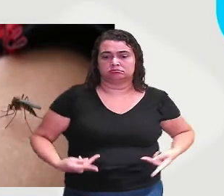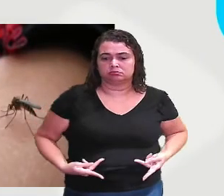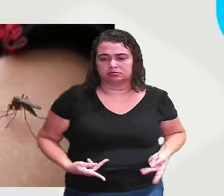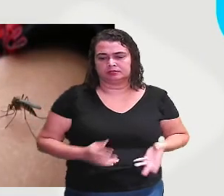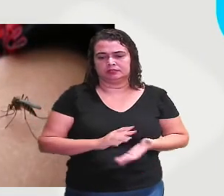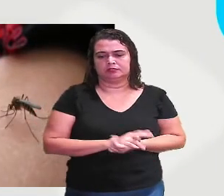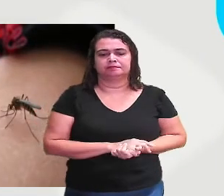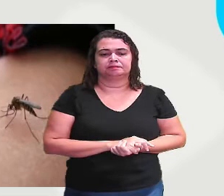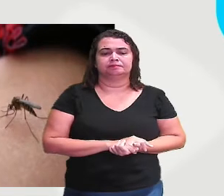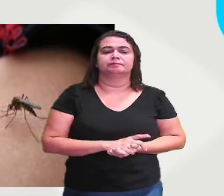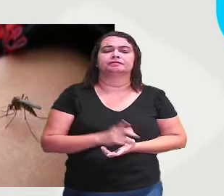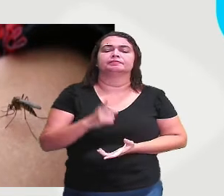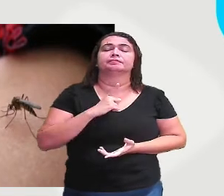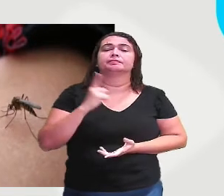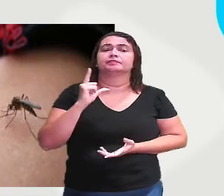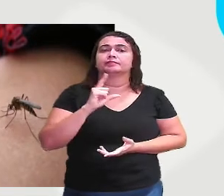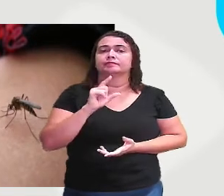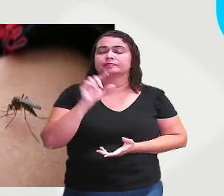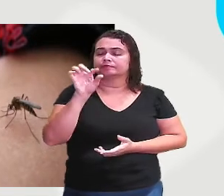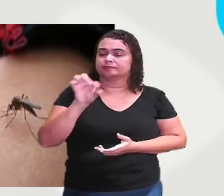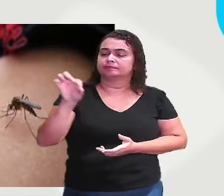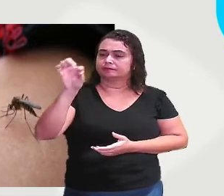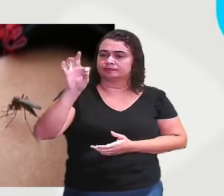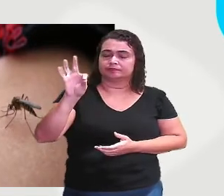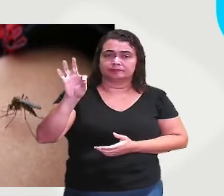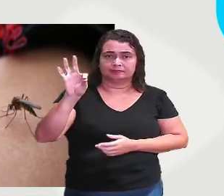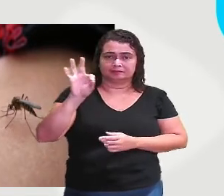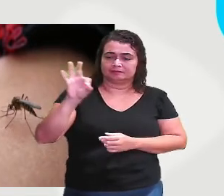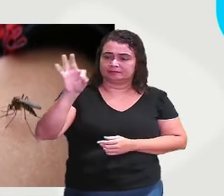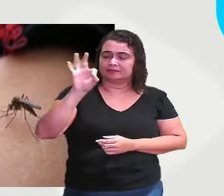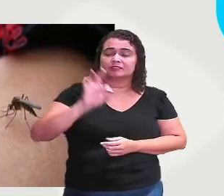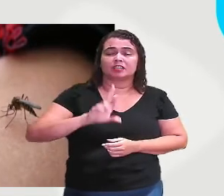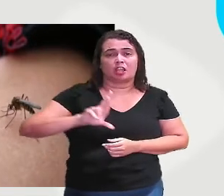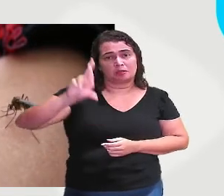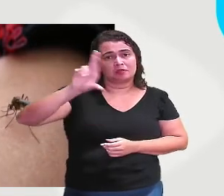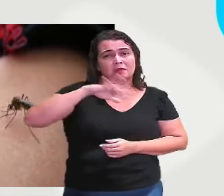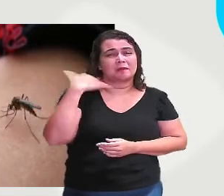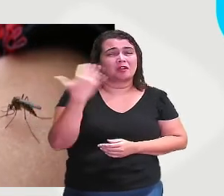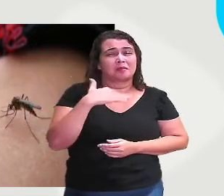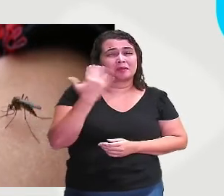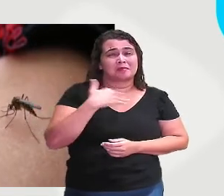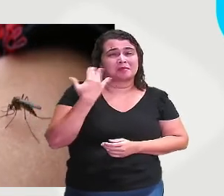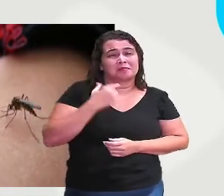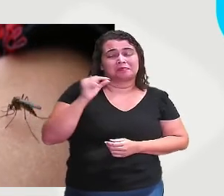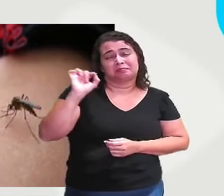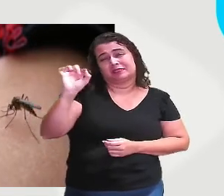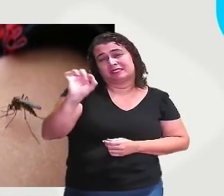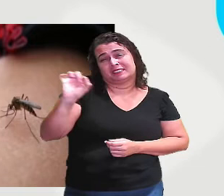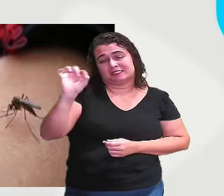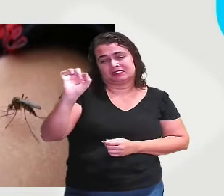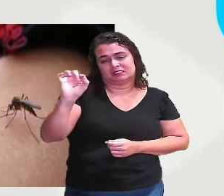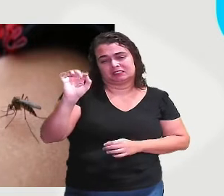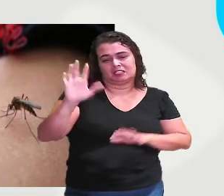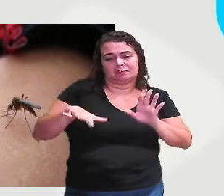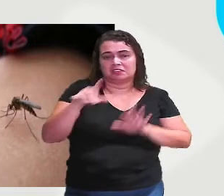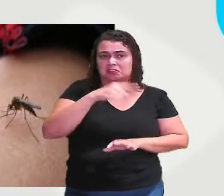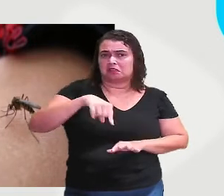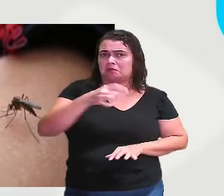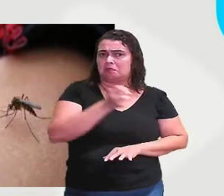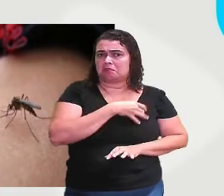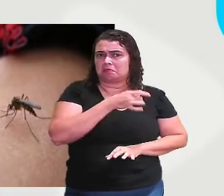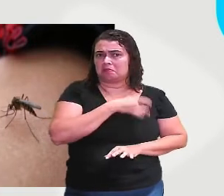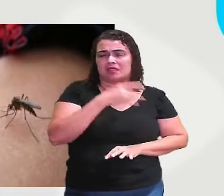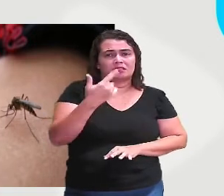pelo maior número de mortes de pessoas no mundo é um ser bem pequenininho e que muitas vezes Não tememos. O